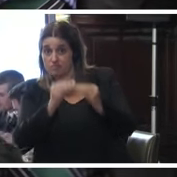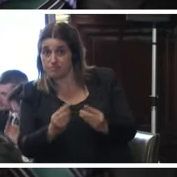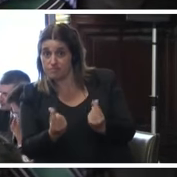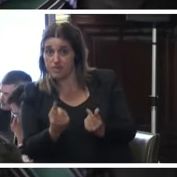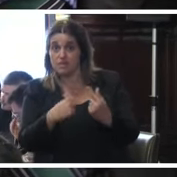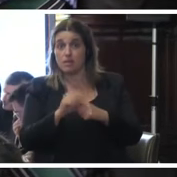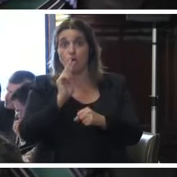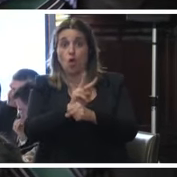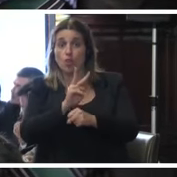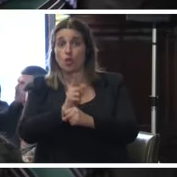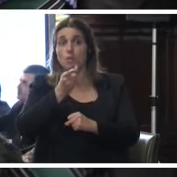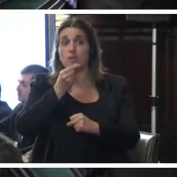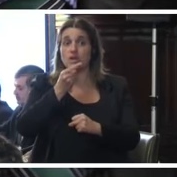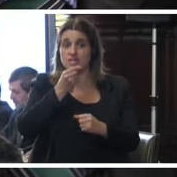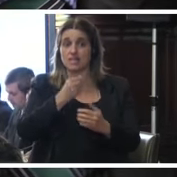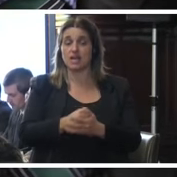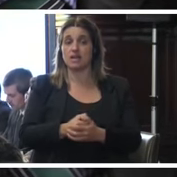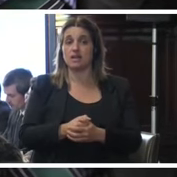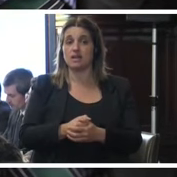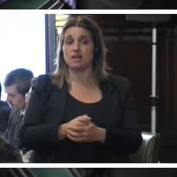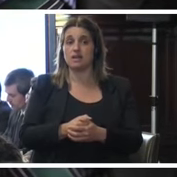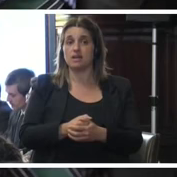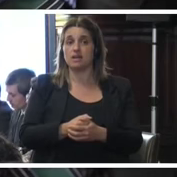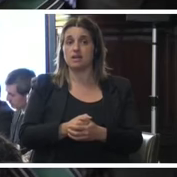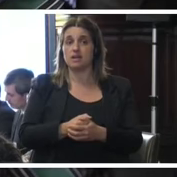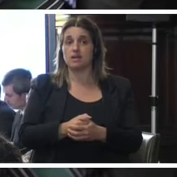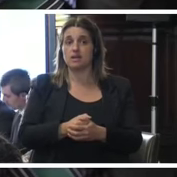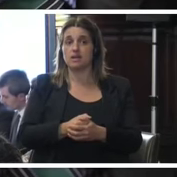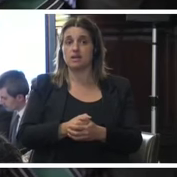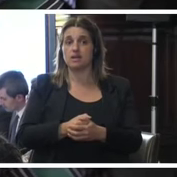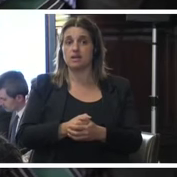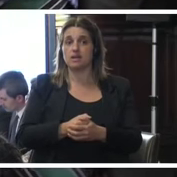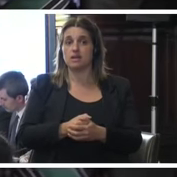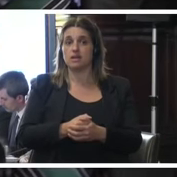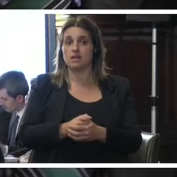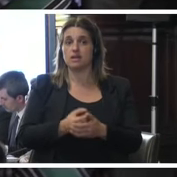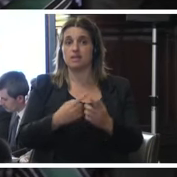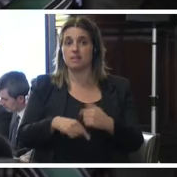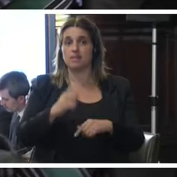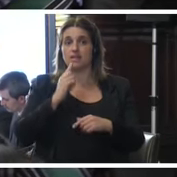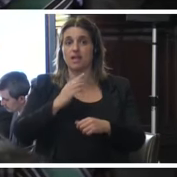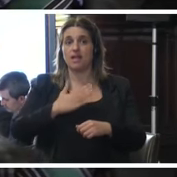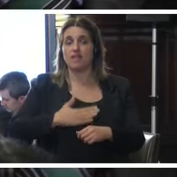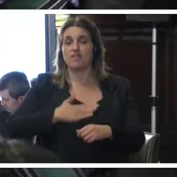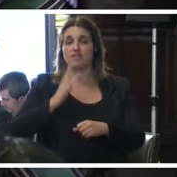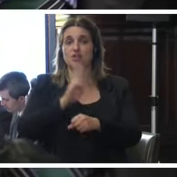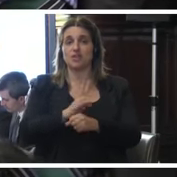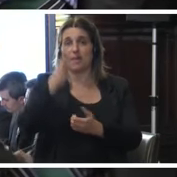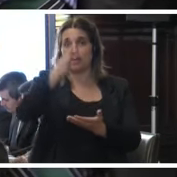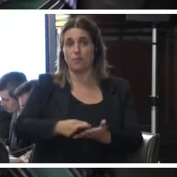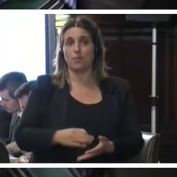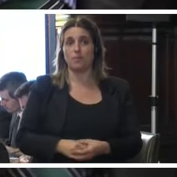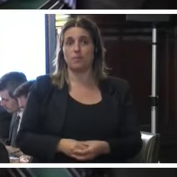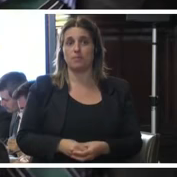e controle democrático. Reformular a ouvidoria de polícia, de modo a transformar a atual estrutura em ombudsman, sendo dirigida